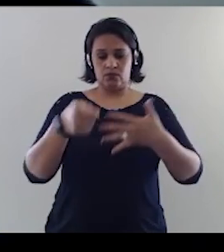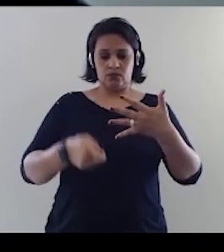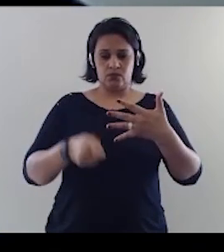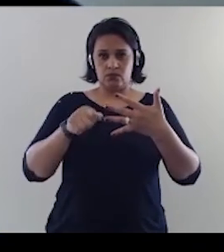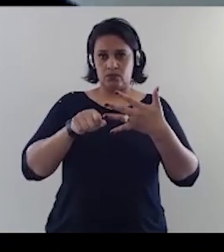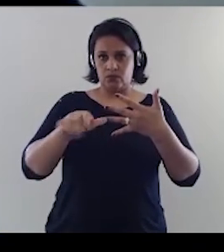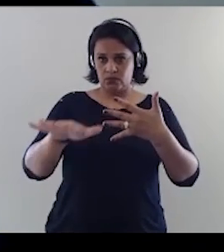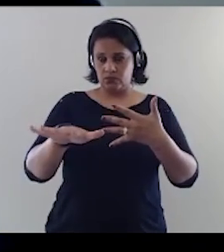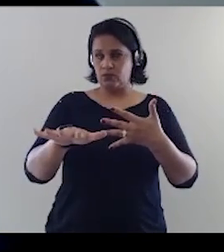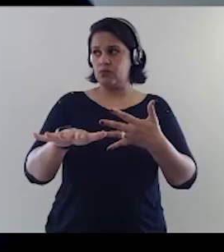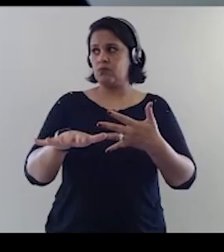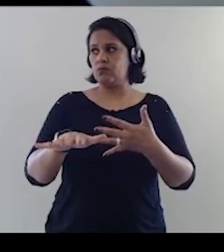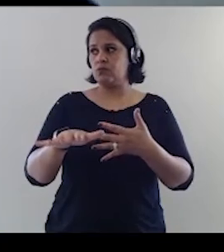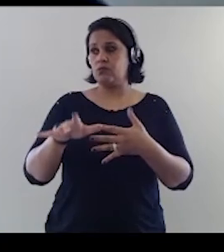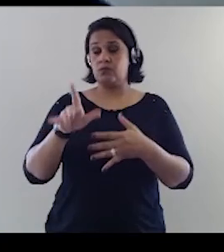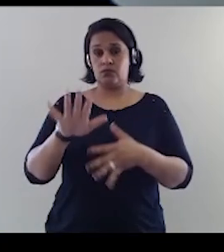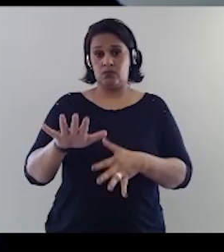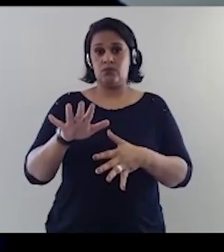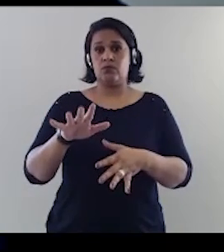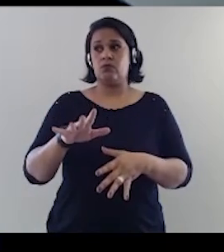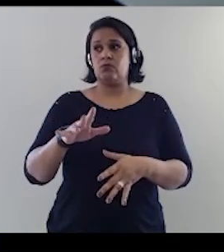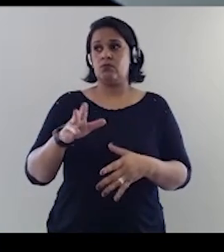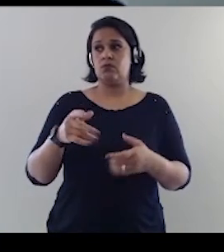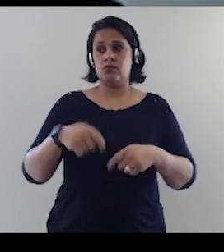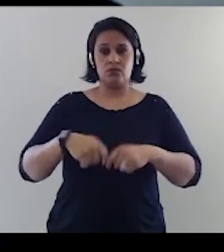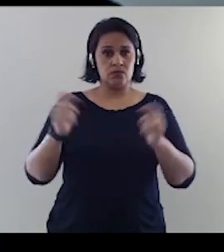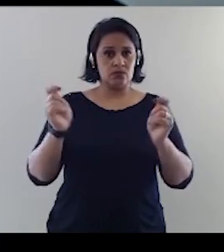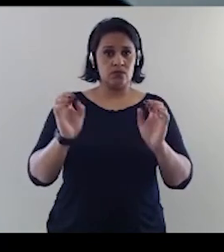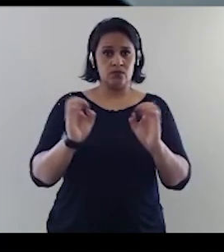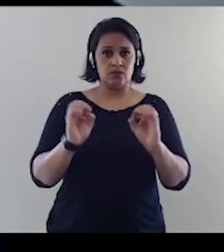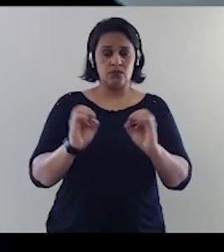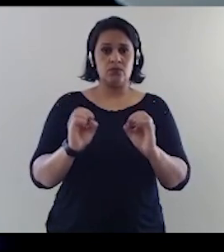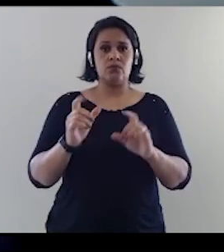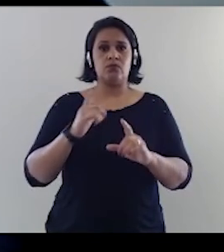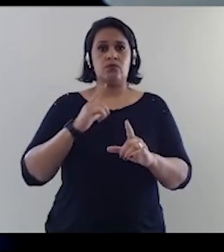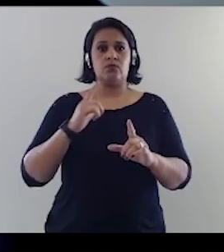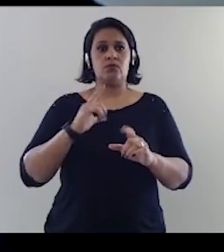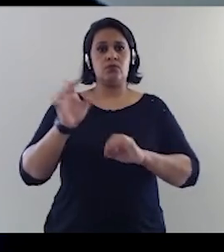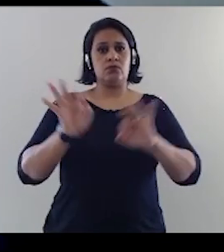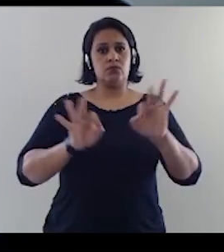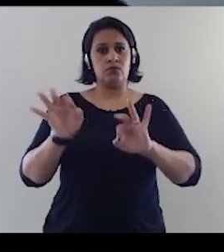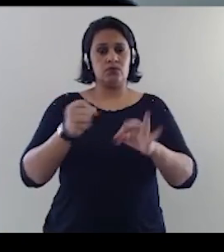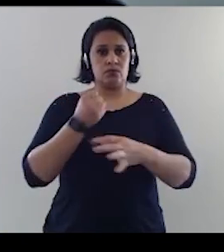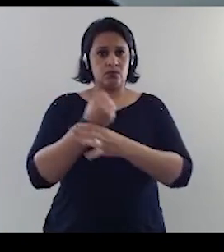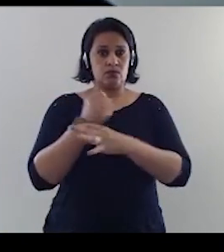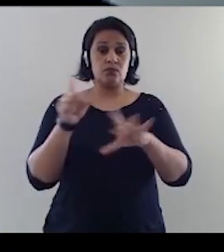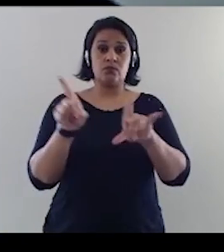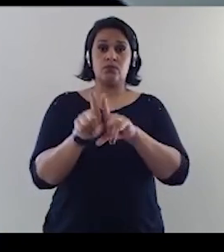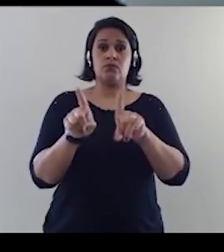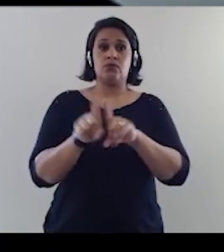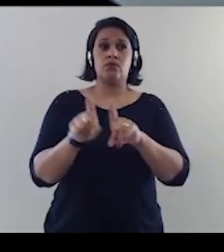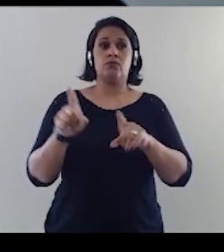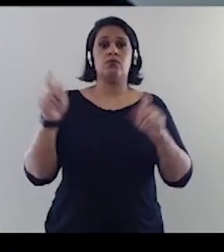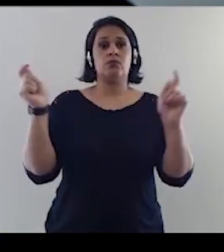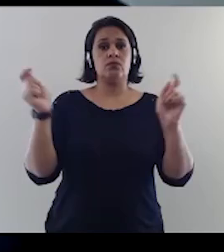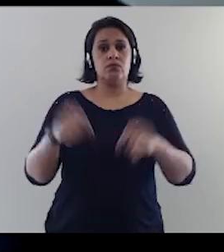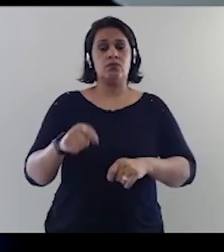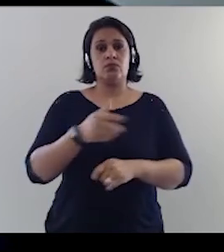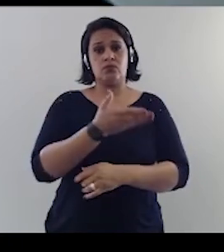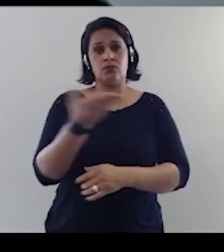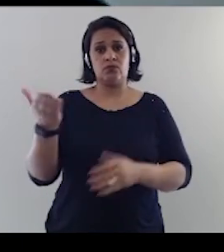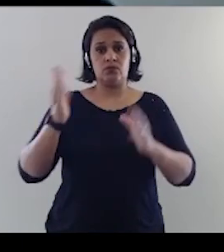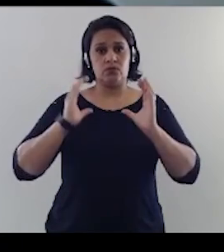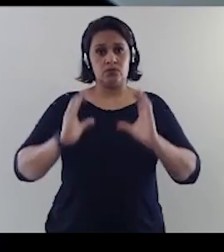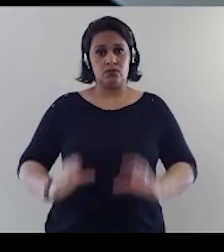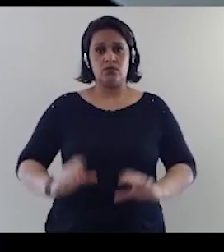que permite não só, digamos, a pacificação da ordem jurídica, da ordem judiciária, mas também permite aos cidadãos